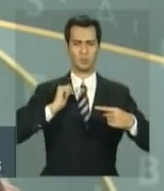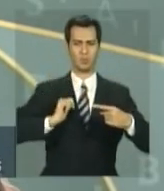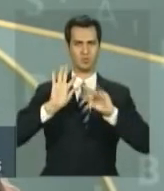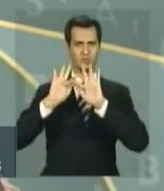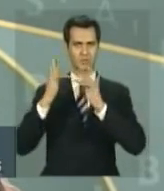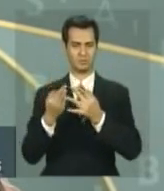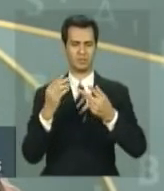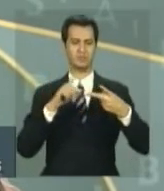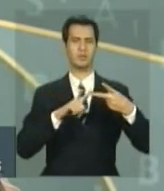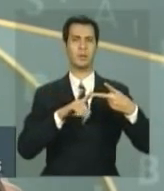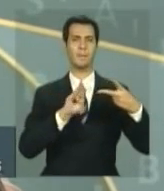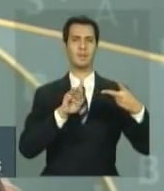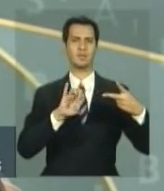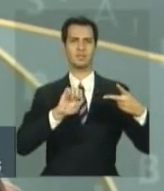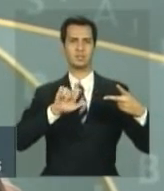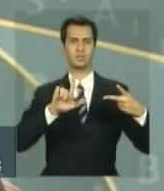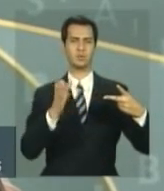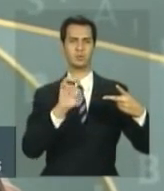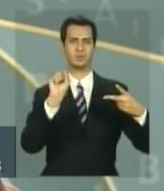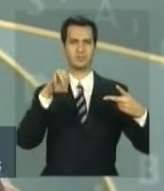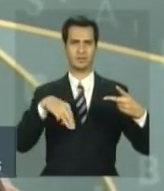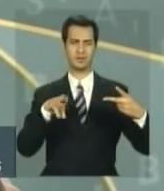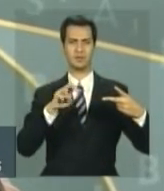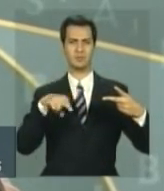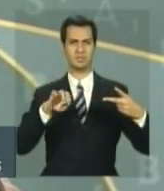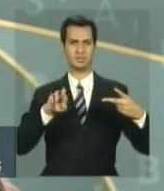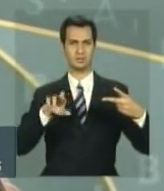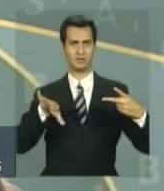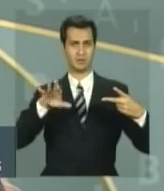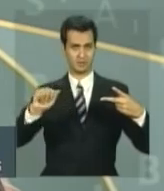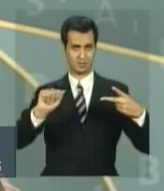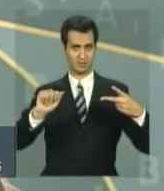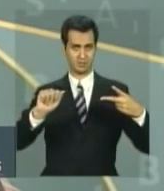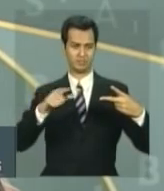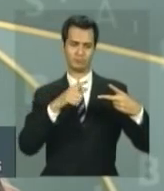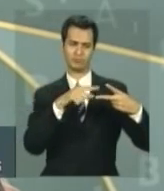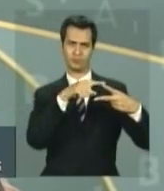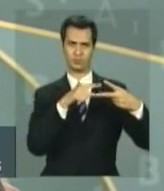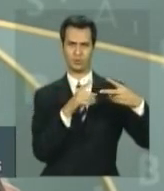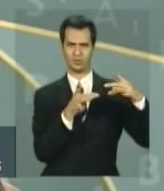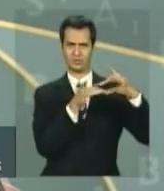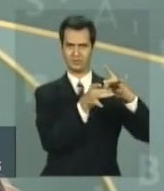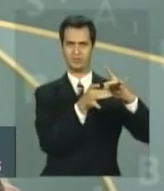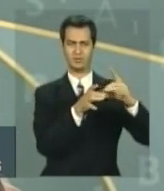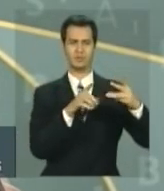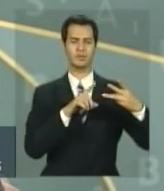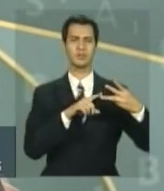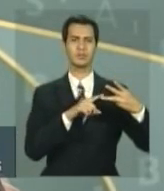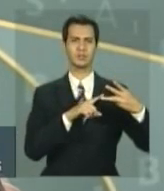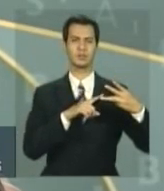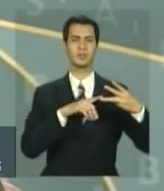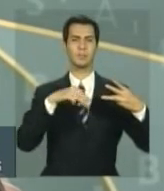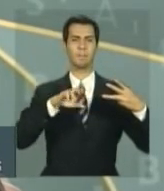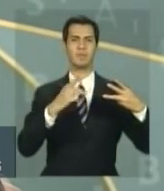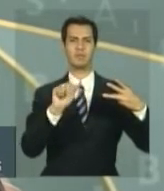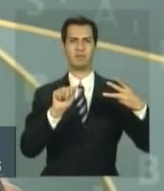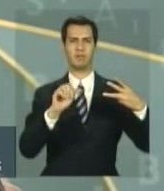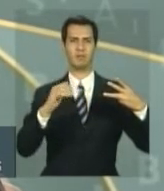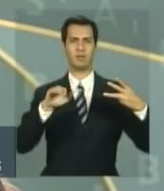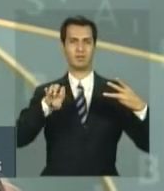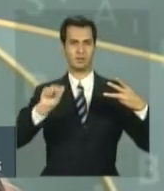Miséria, ao qual o Bolsa Família faz parte integrante, o Minha Casa Minha